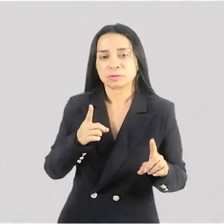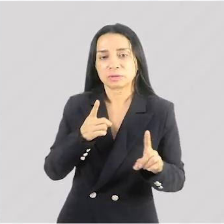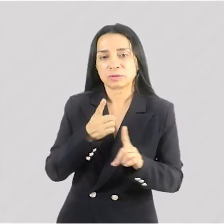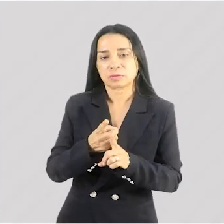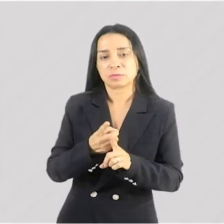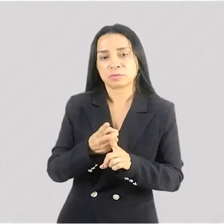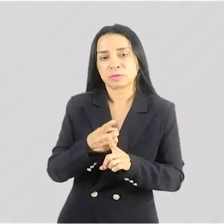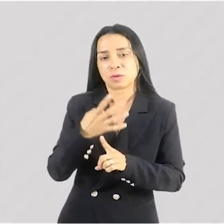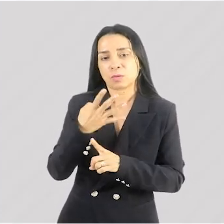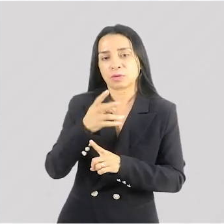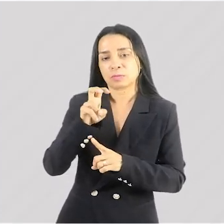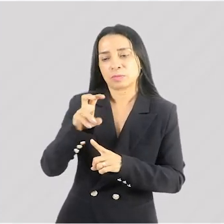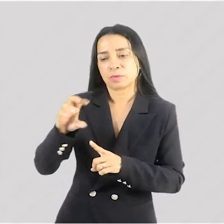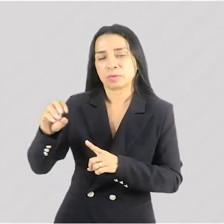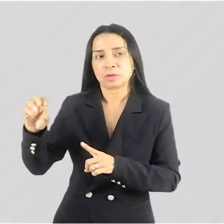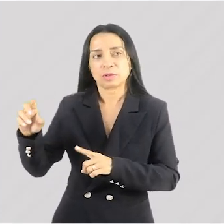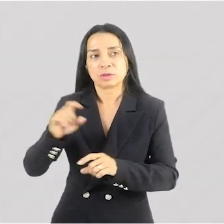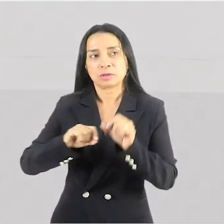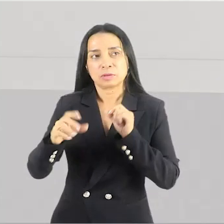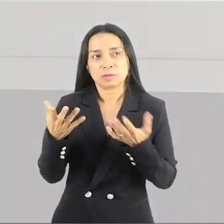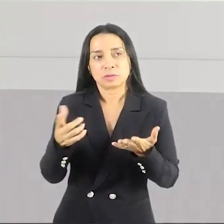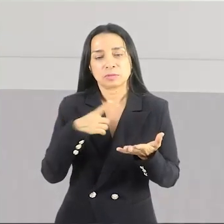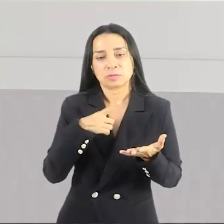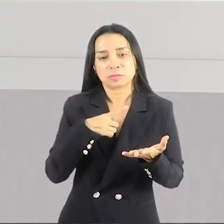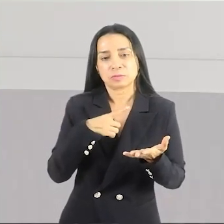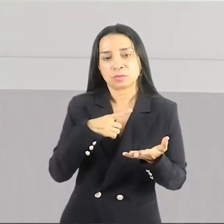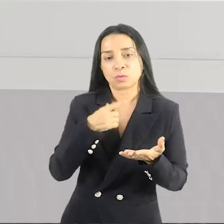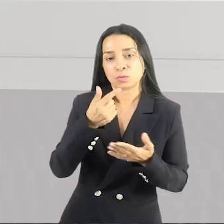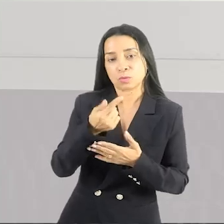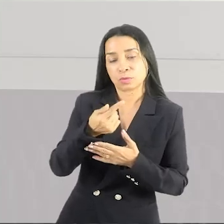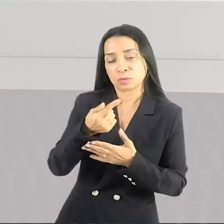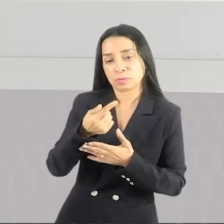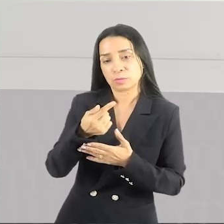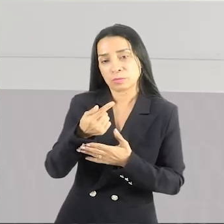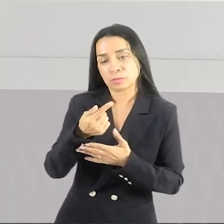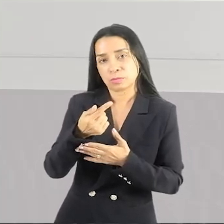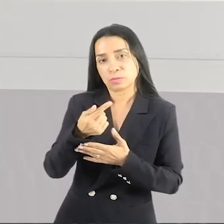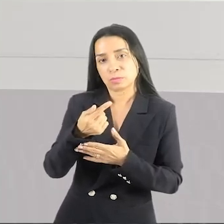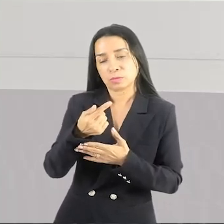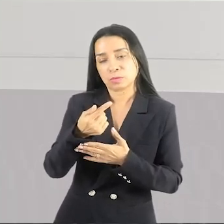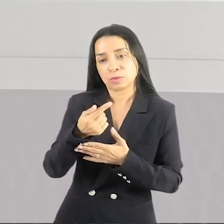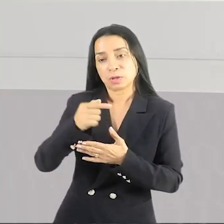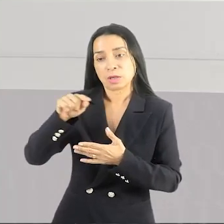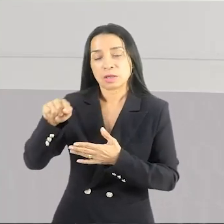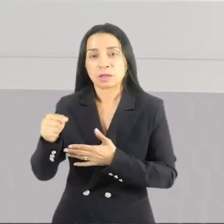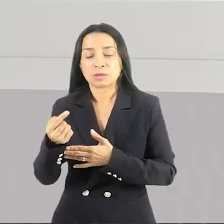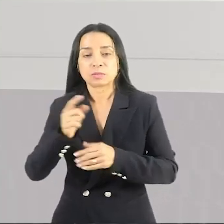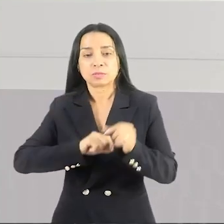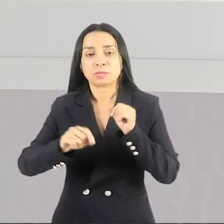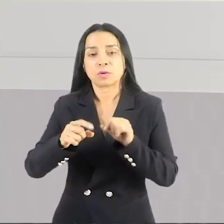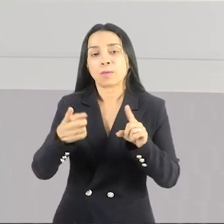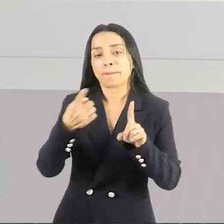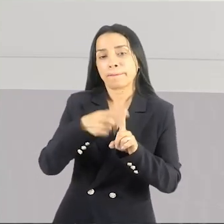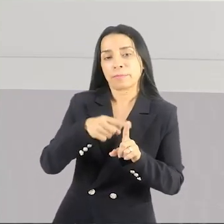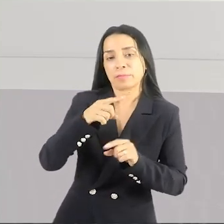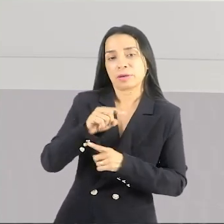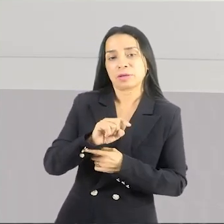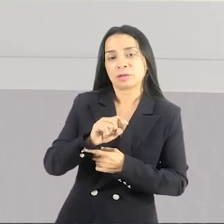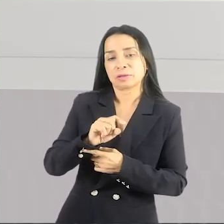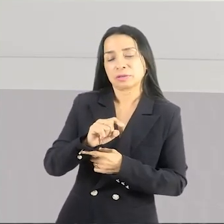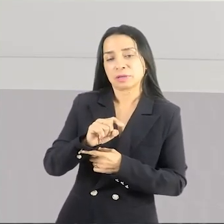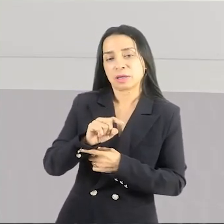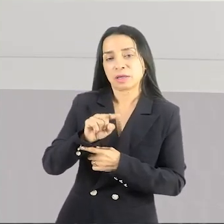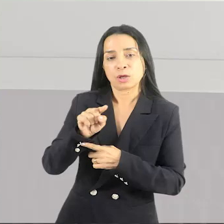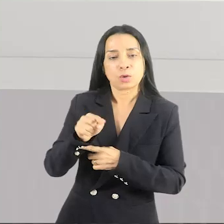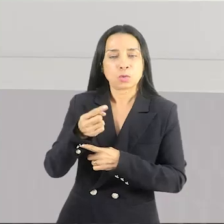exemplo, 4.015, a pessoa pegando esses 2.000 e 7.000, somando e dividindo por 2, respondendo como se fosse uma média simples.